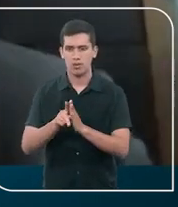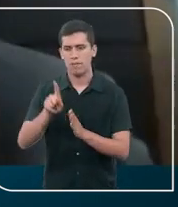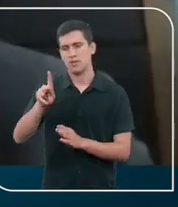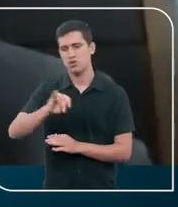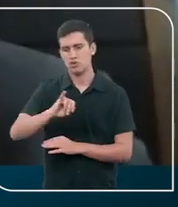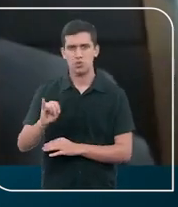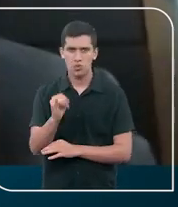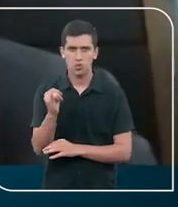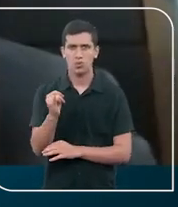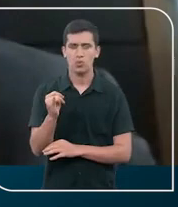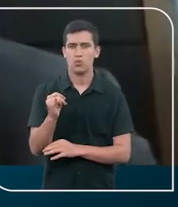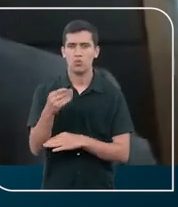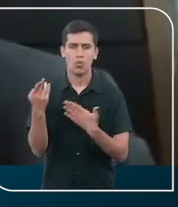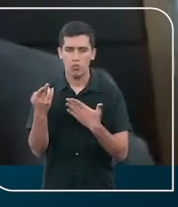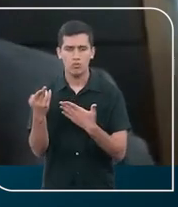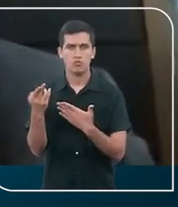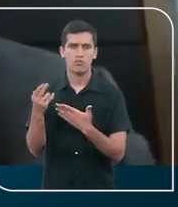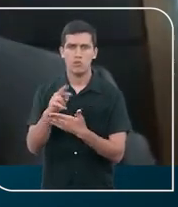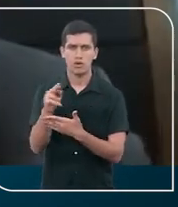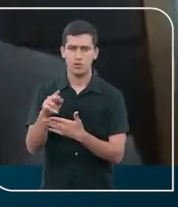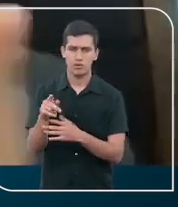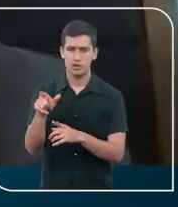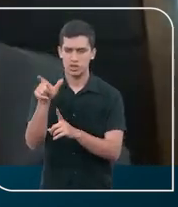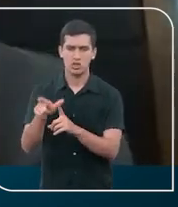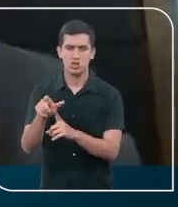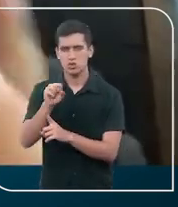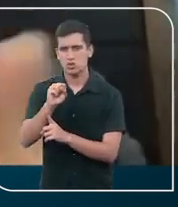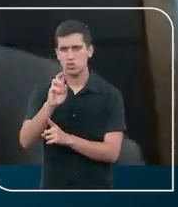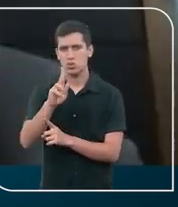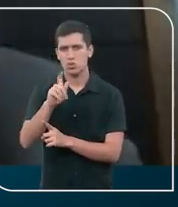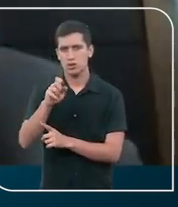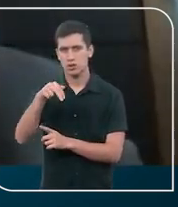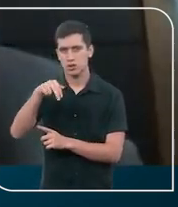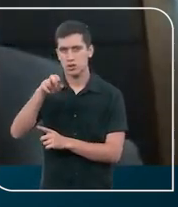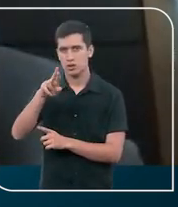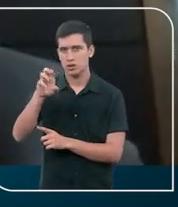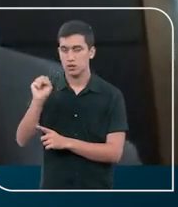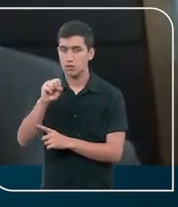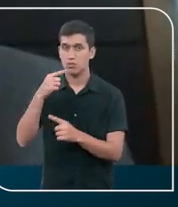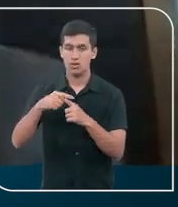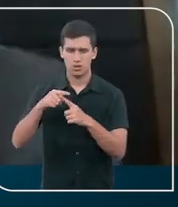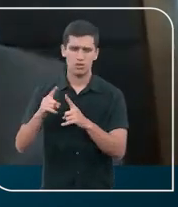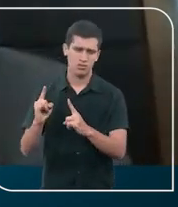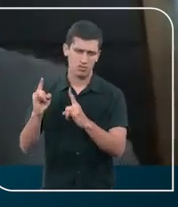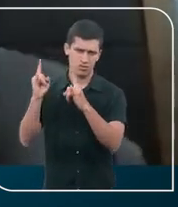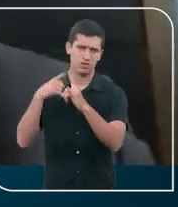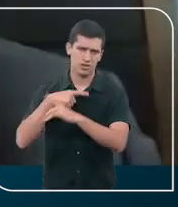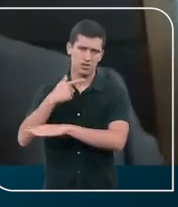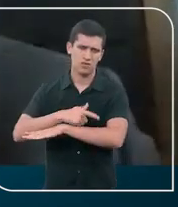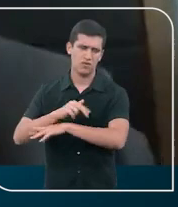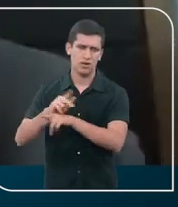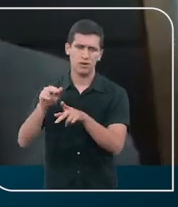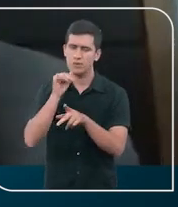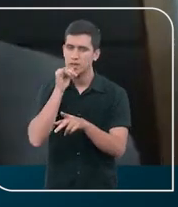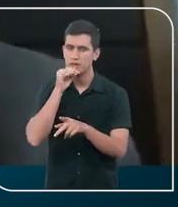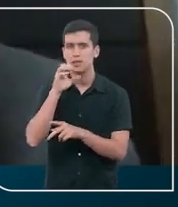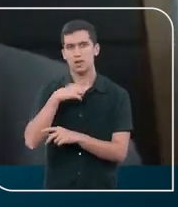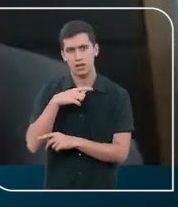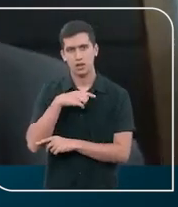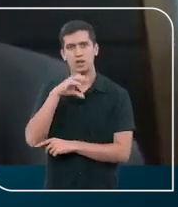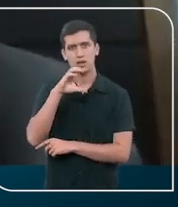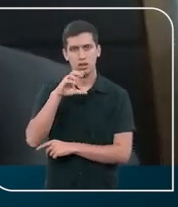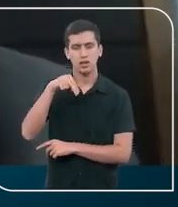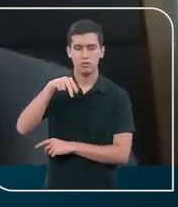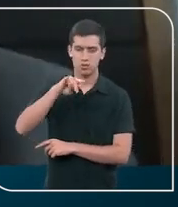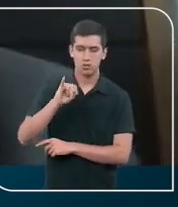pessoa jurídica sui generis, porque o condomínio tem lá uma série de questões. Ele tem CNPJ, né, mas